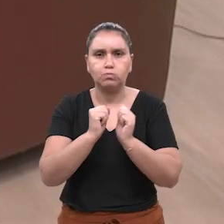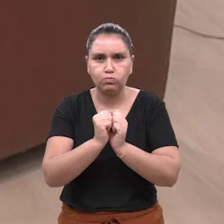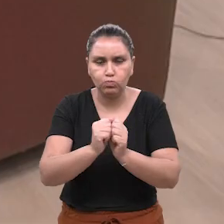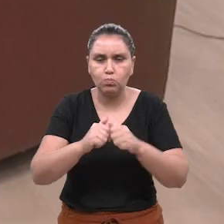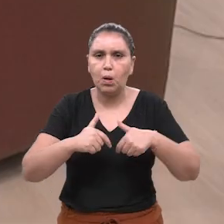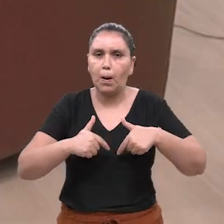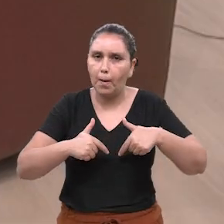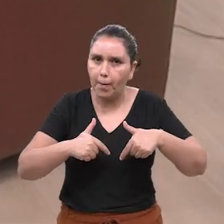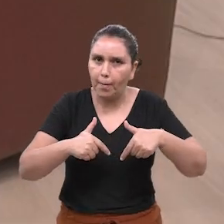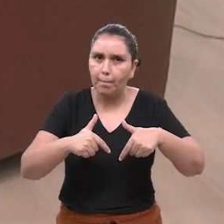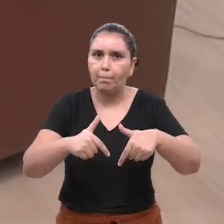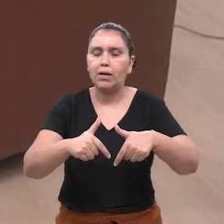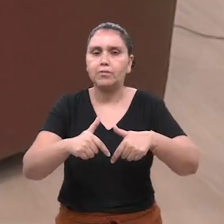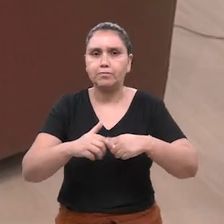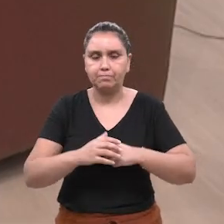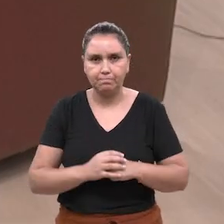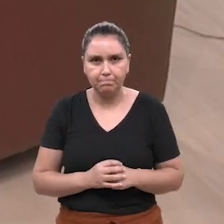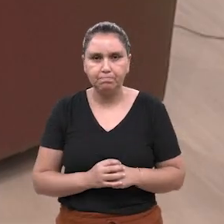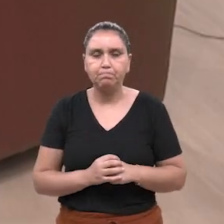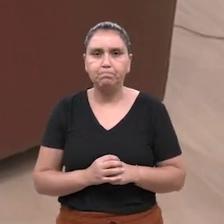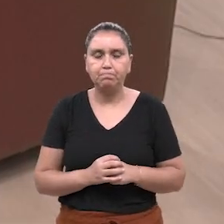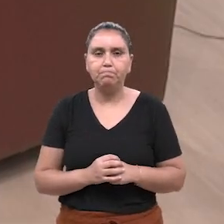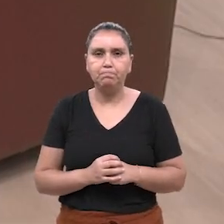frente, atuaram também.